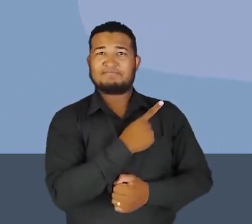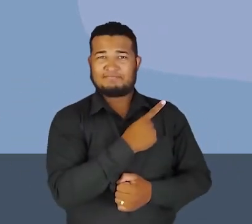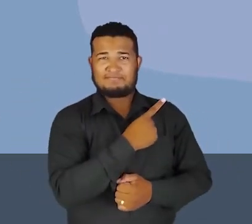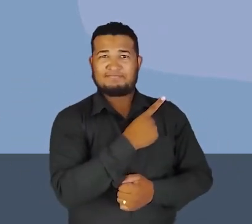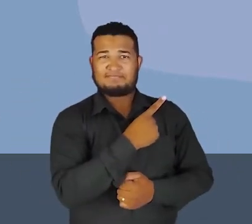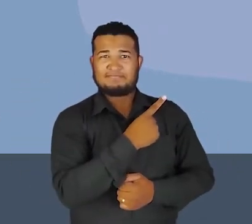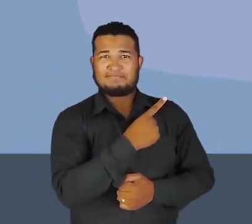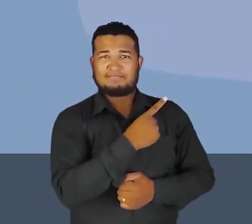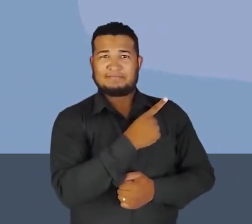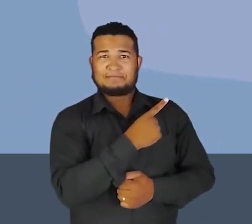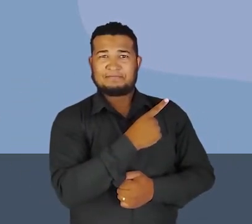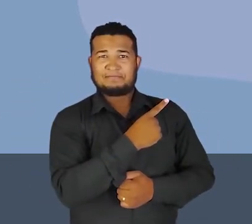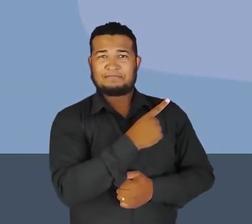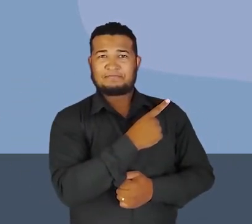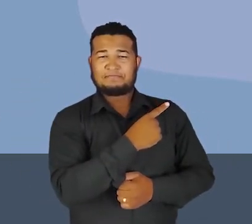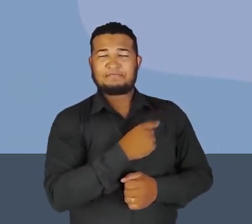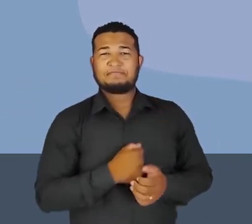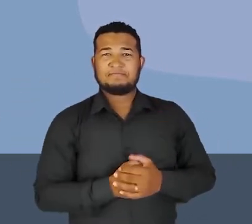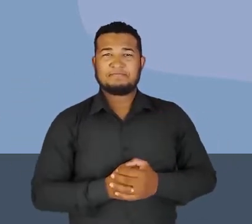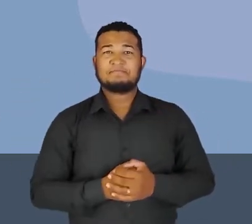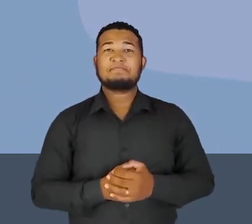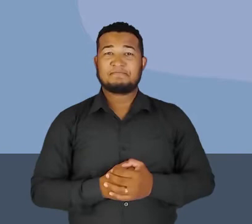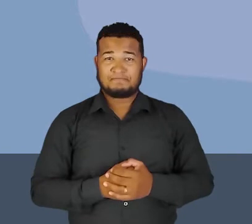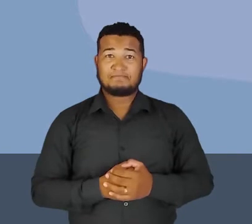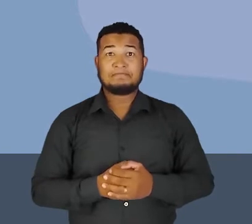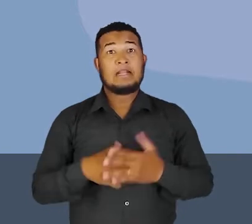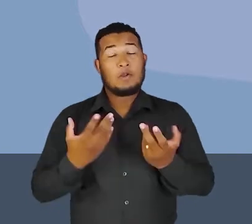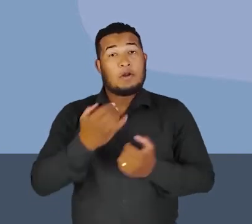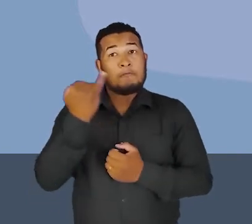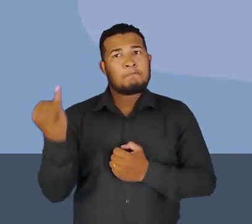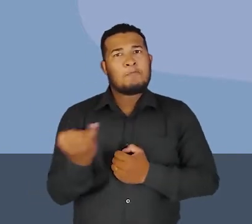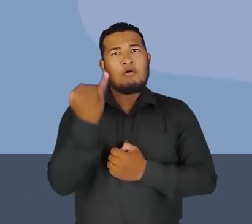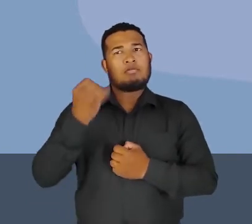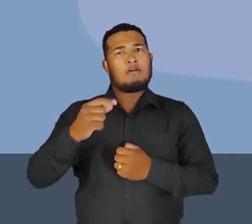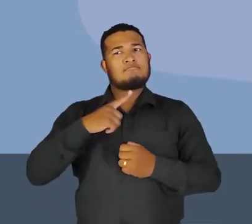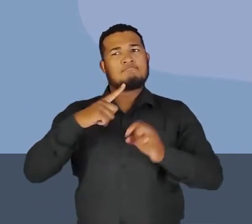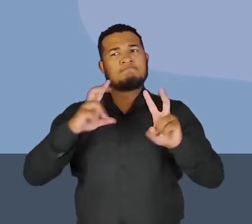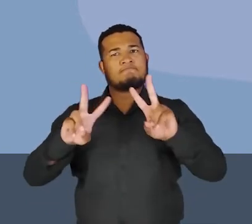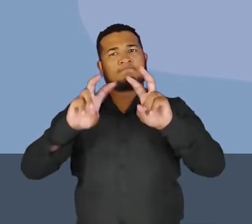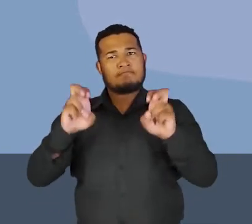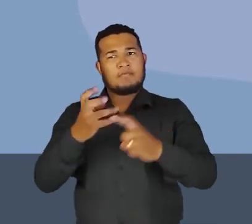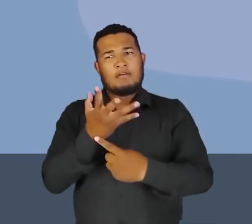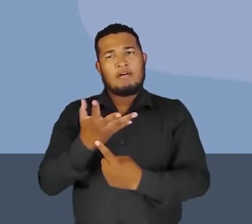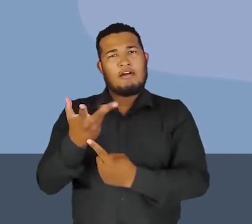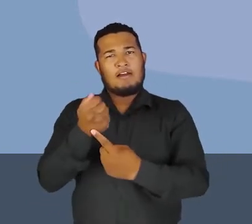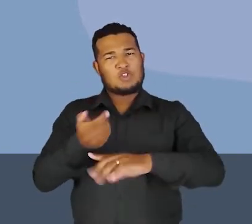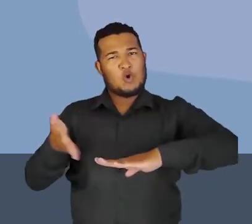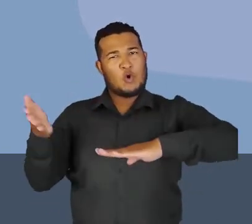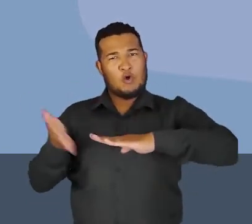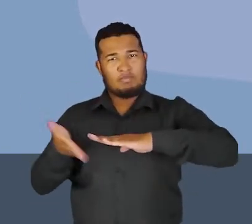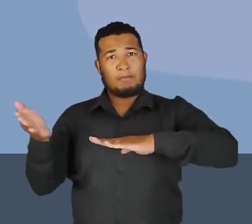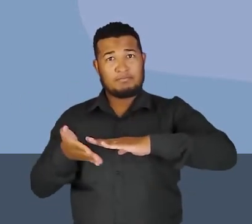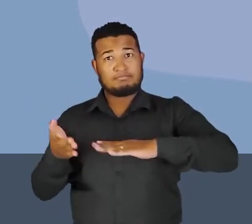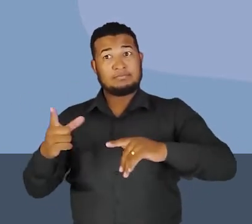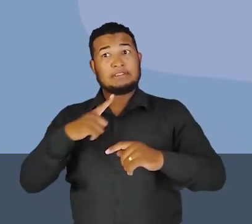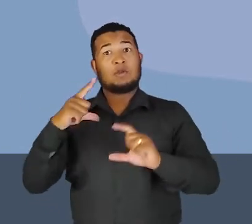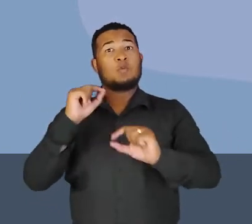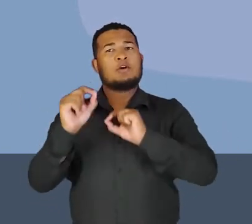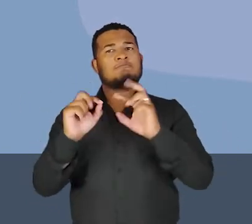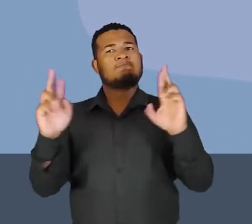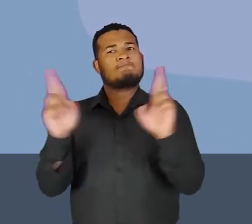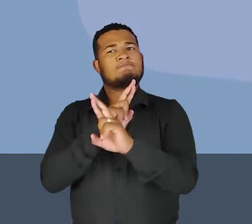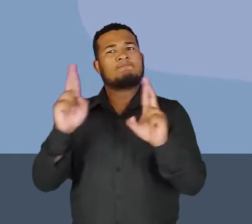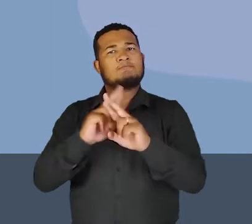a grande importância da gente estar trabalhando aqui com a arte contemporânea é que ela traz uma relação com a vida